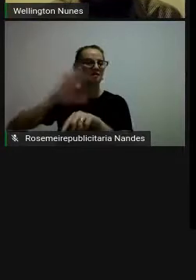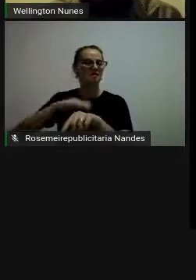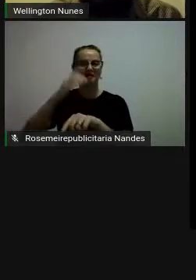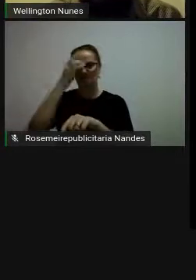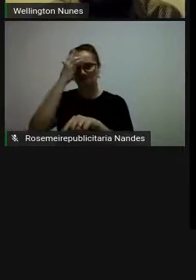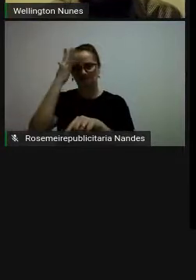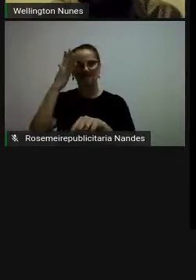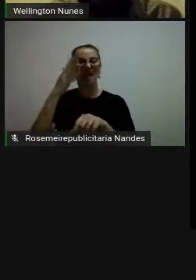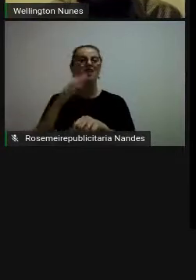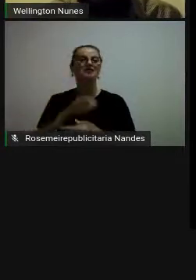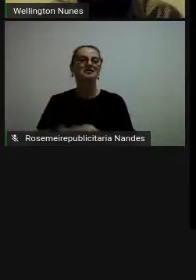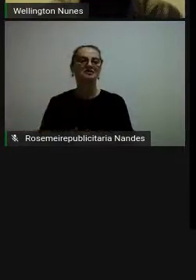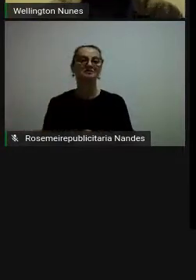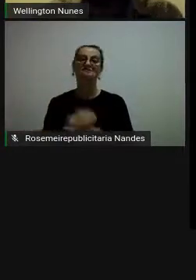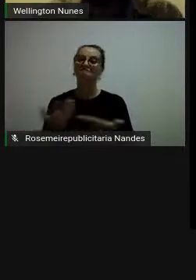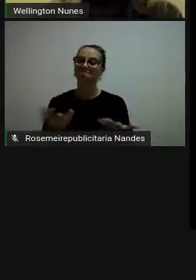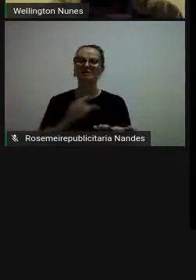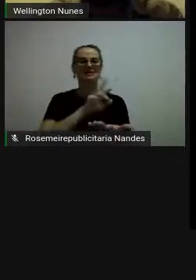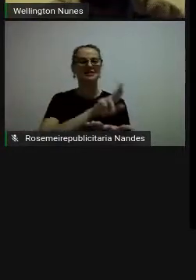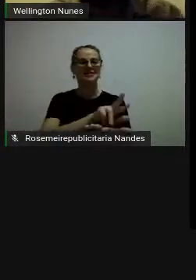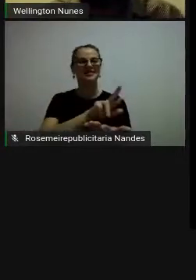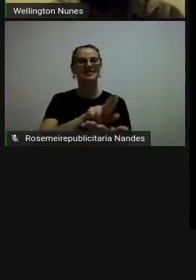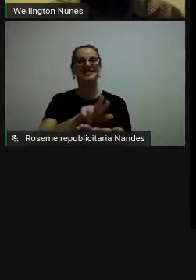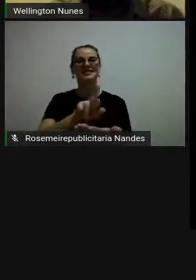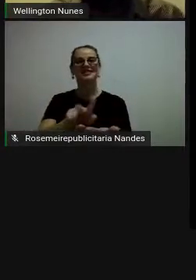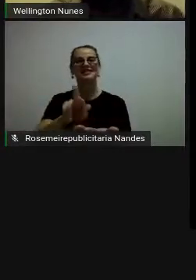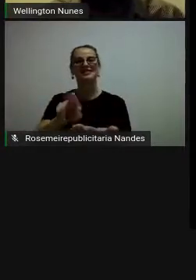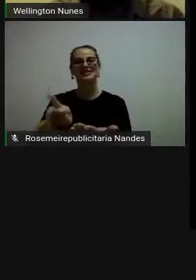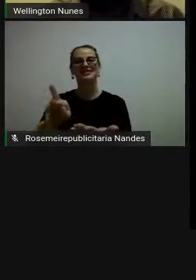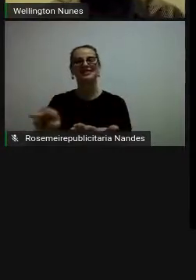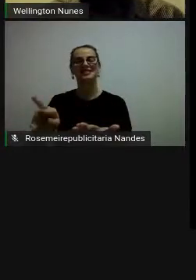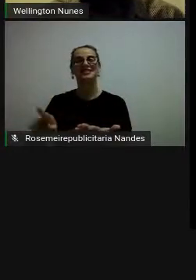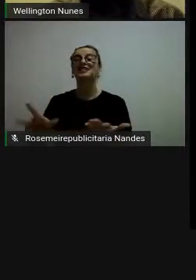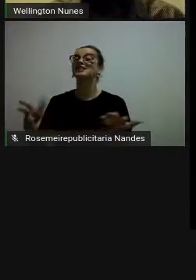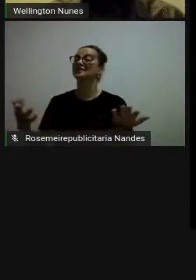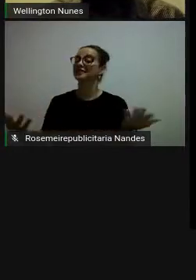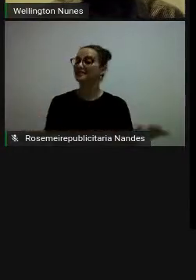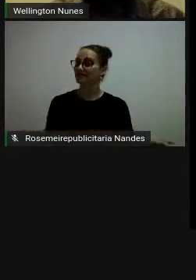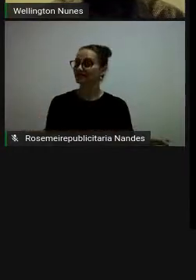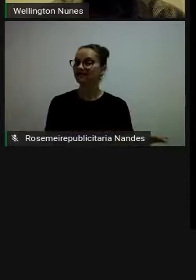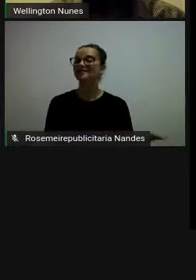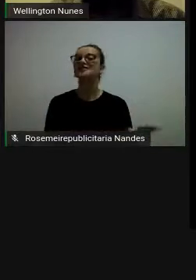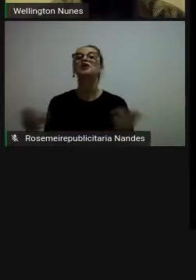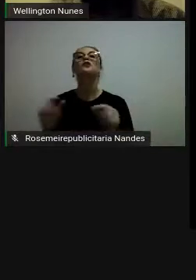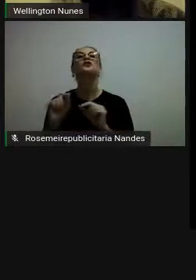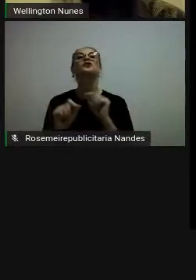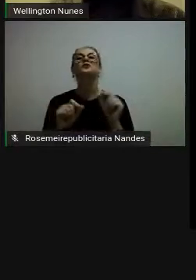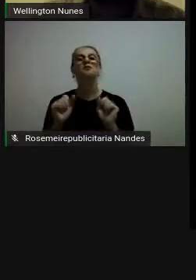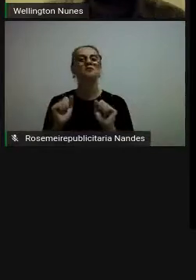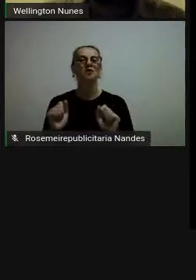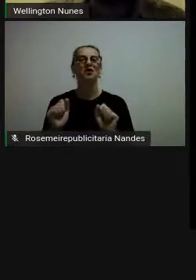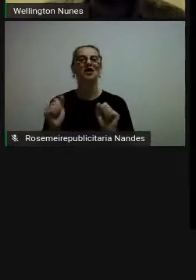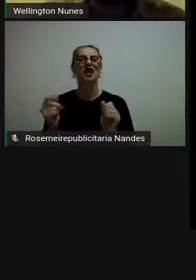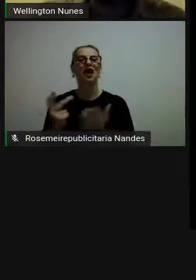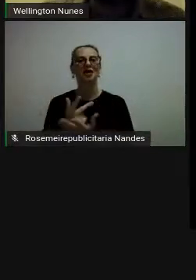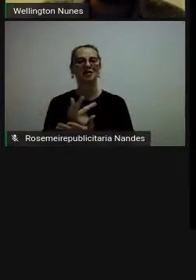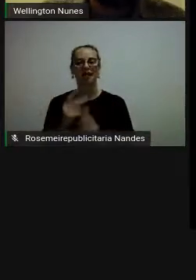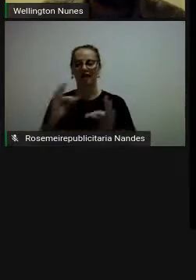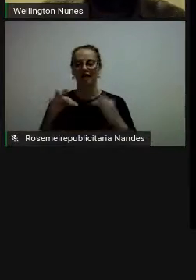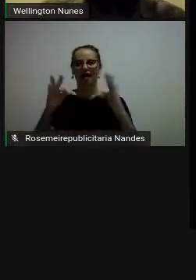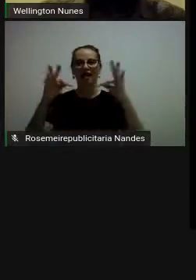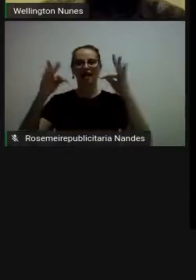enfim. As aplicações são diversas e a tendência é que essas tecnologias evoluam cada